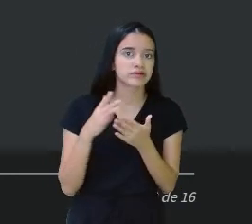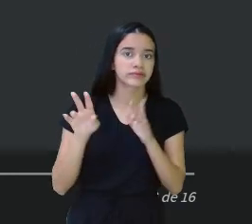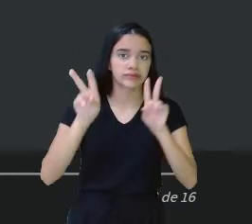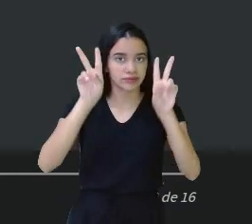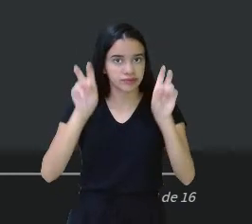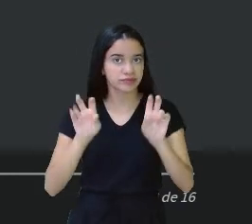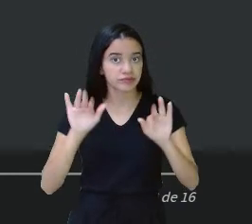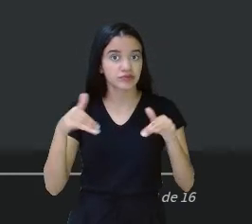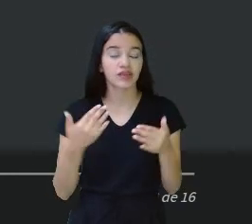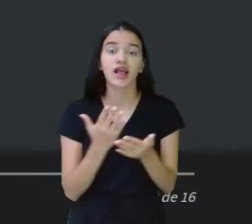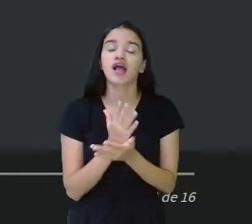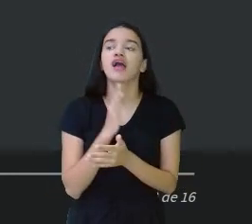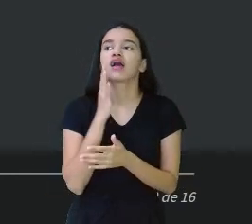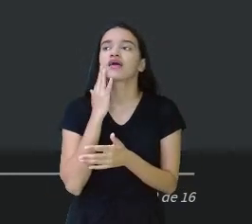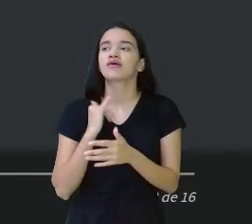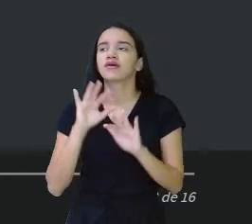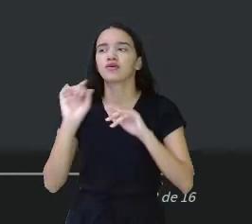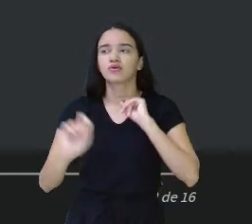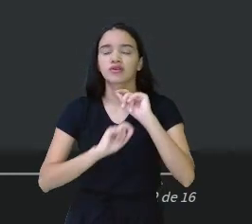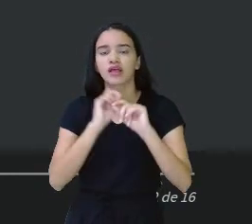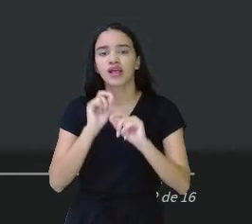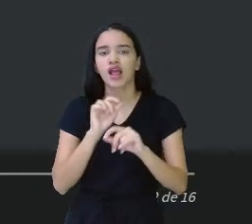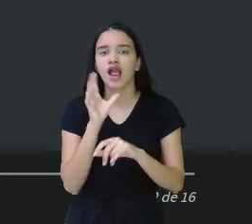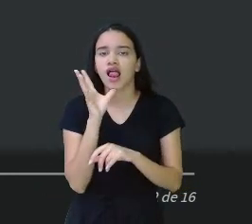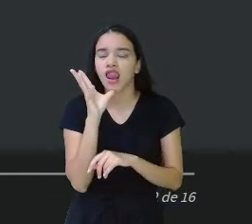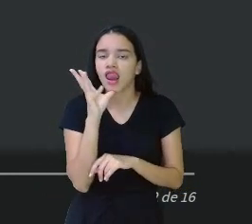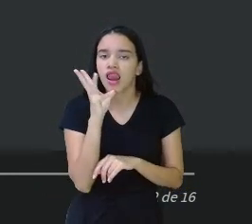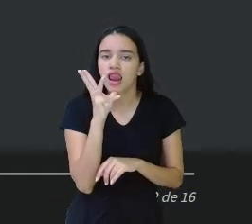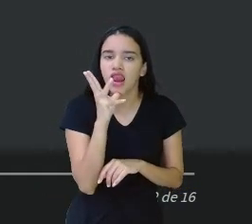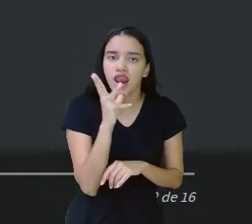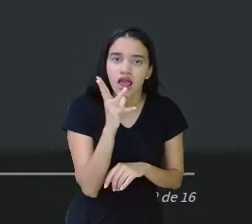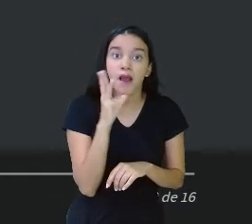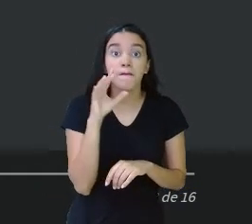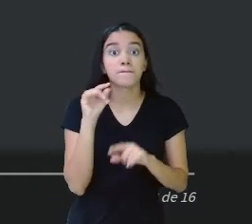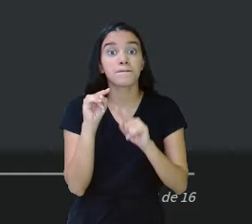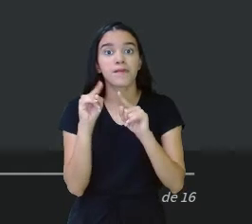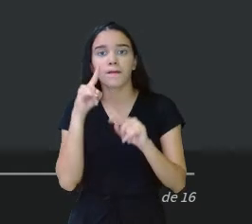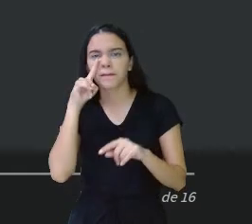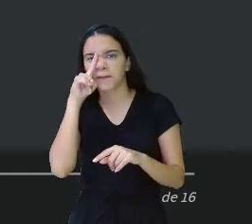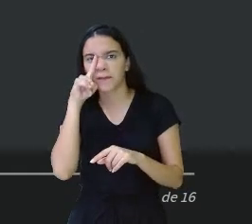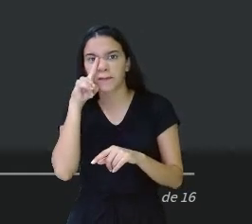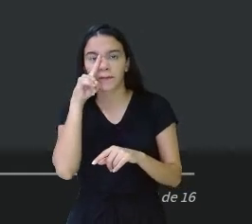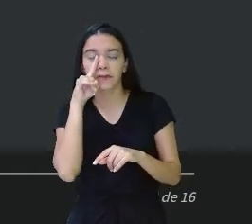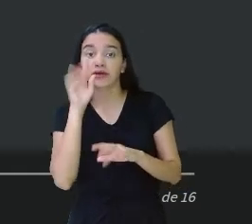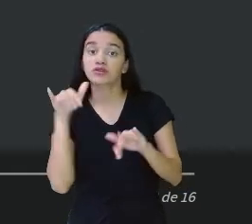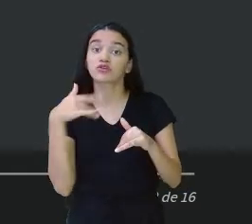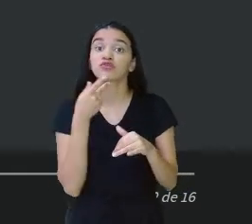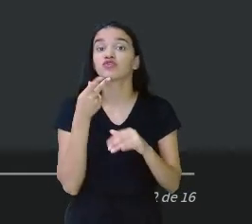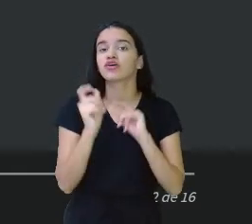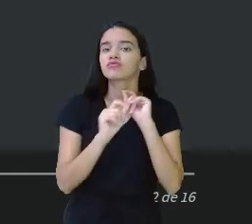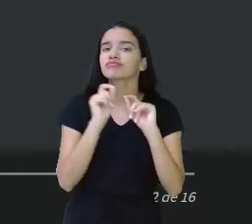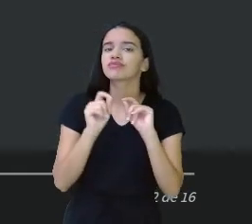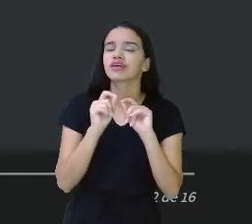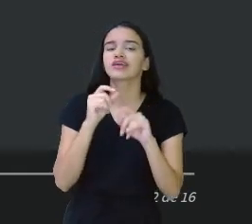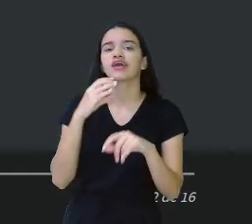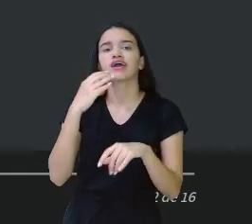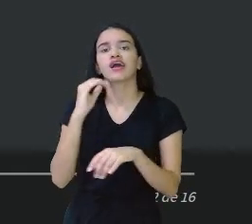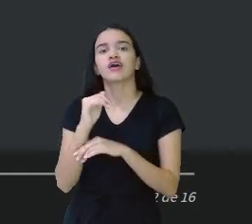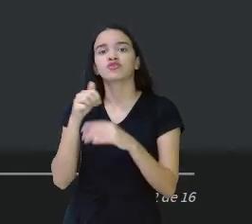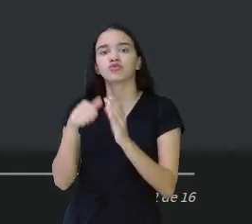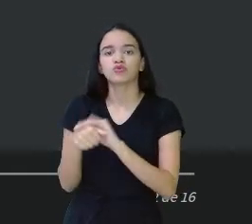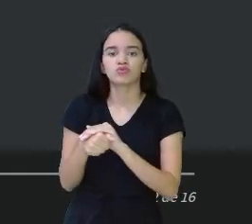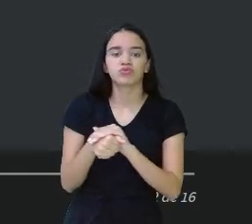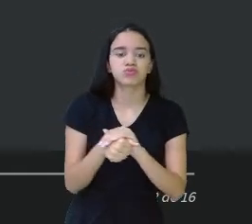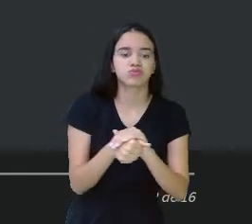título, Lentos mais perigosos. Eu estou falando de quem? Do caramujozinho aí que eu mostrei para